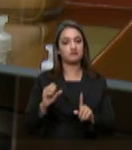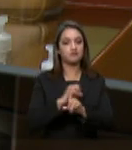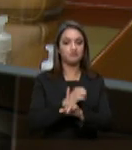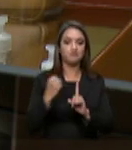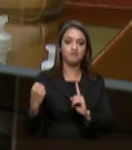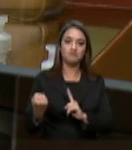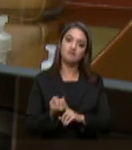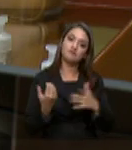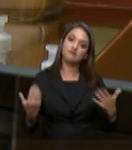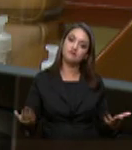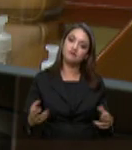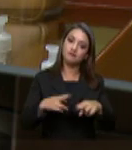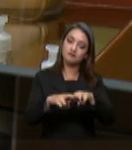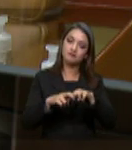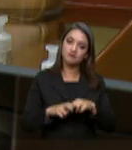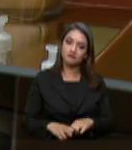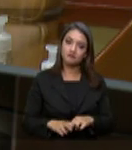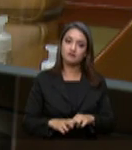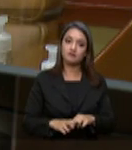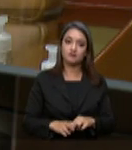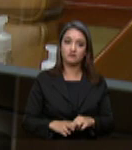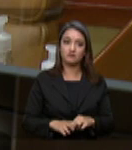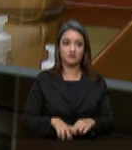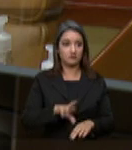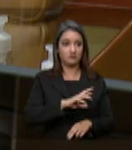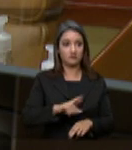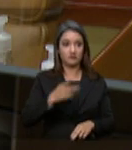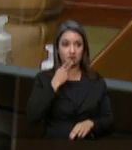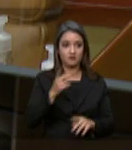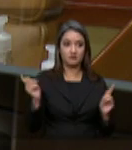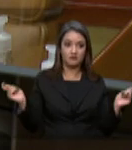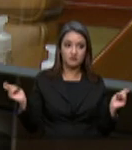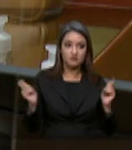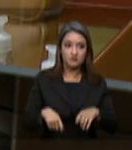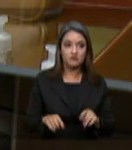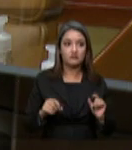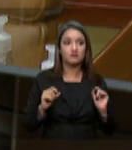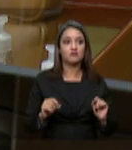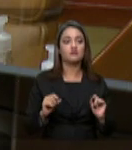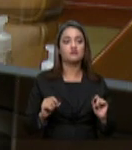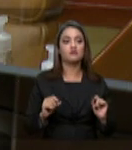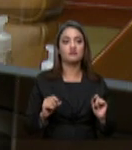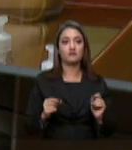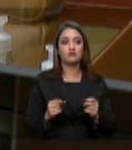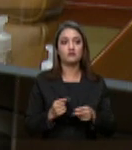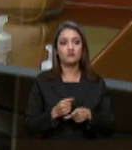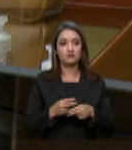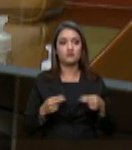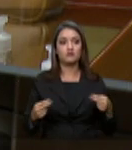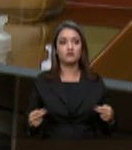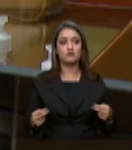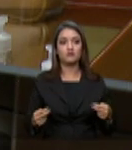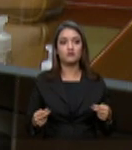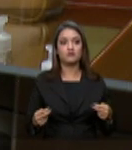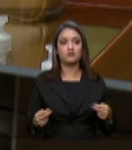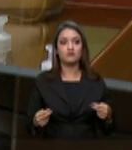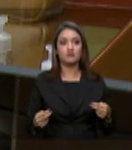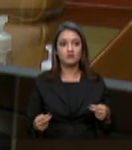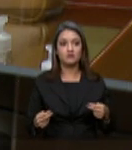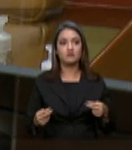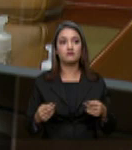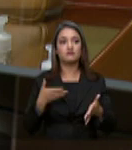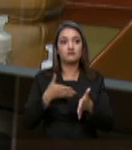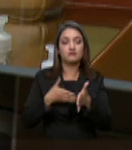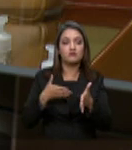e por isso mesmo nós não estamos falando em um momento de possibilitar em qualquer caso em qualquer condição cenciamento a